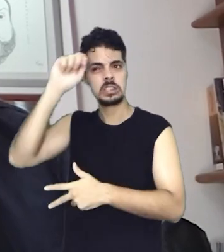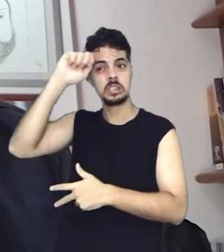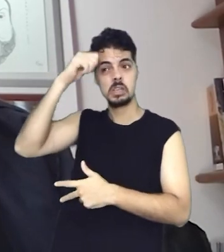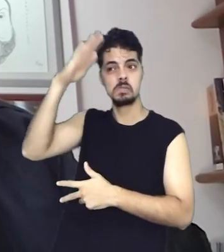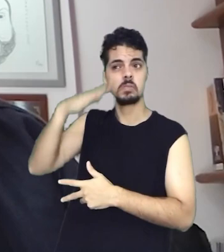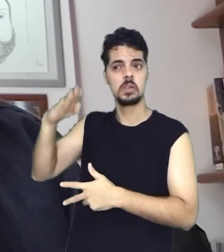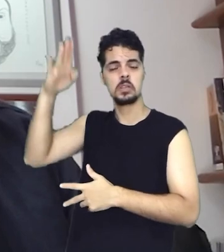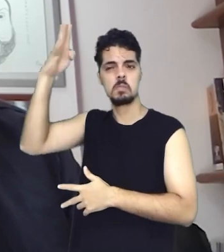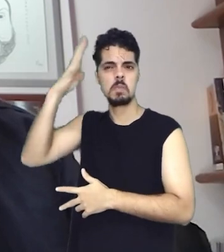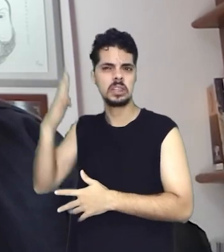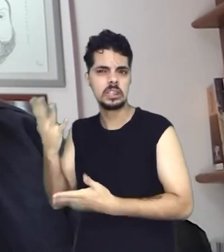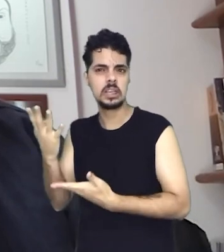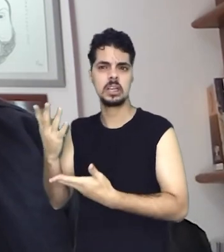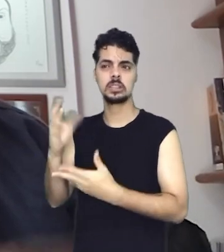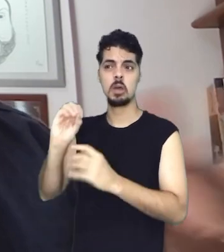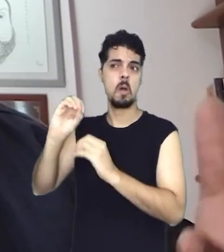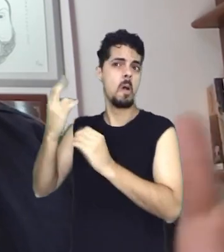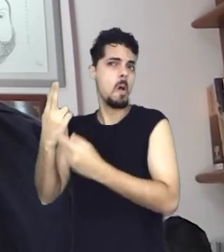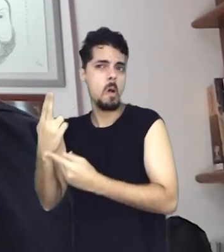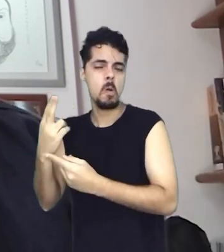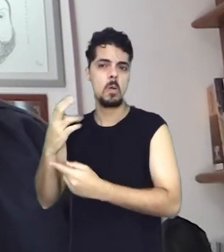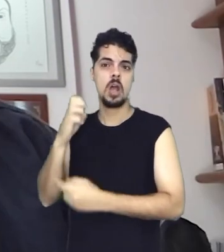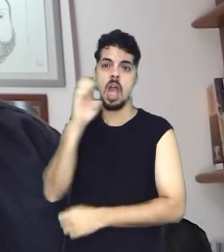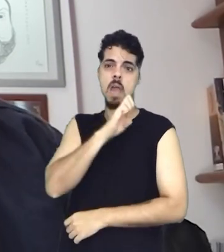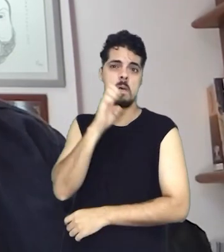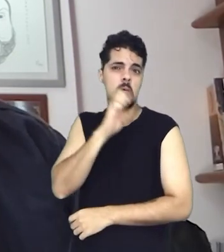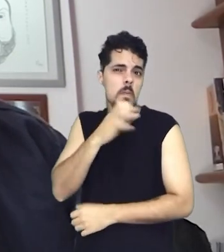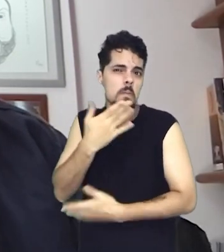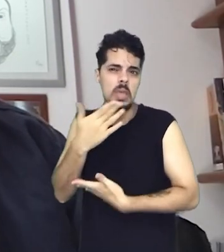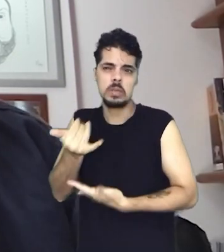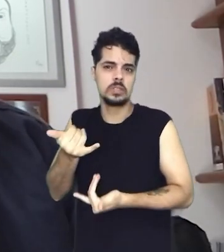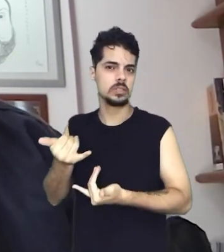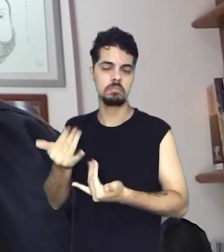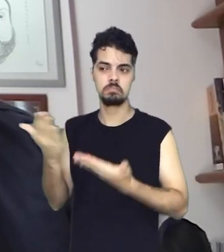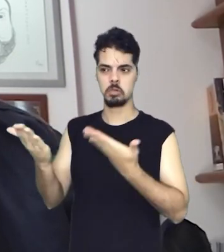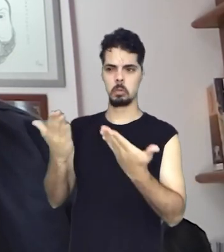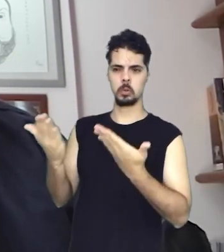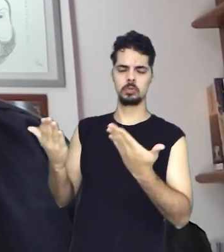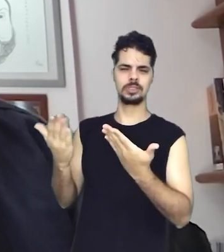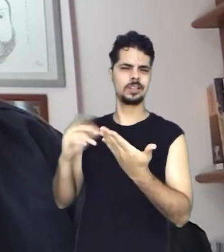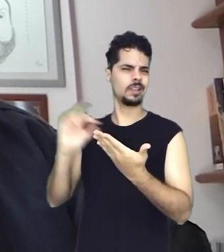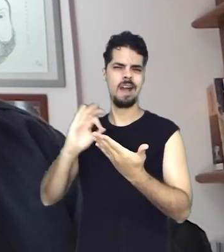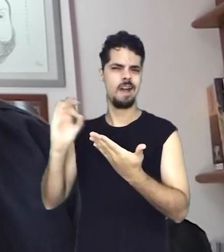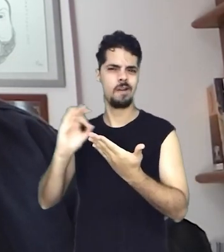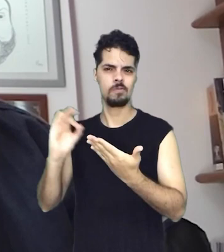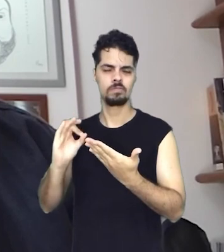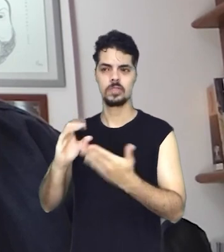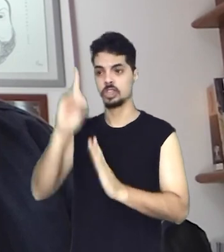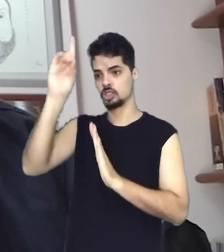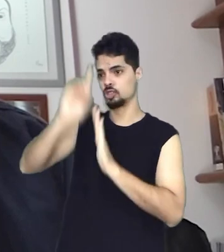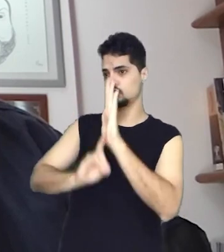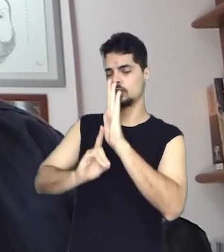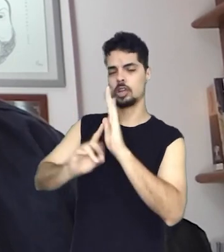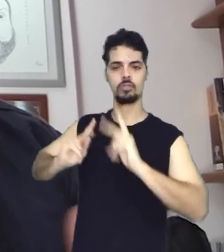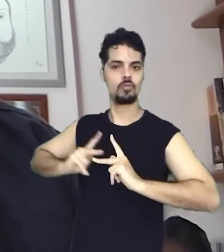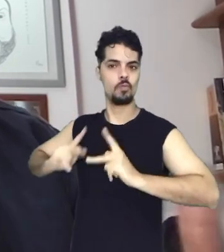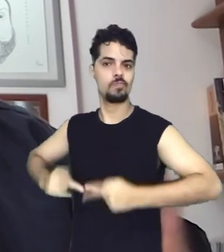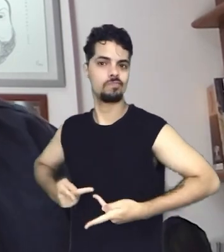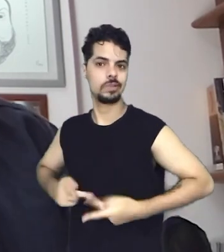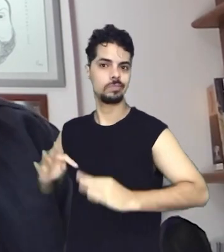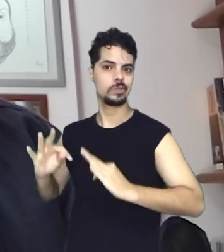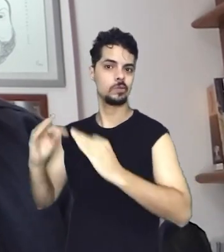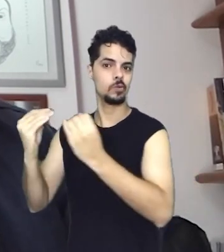distinções diferenças entre afrodescendentes e descendentes de europeus no sentido de estabelecer